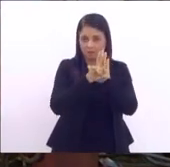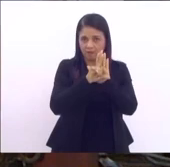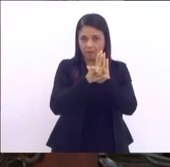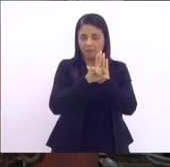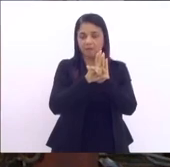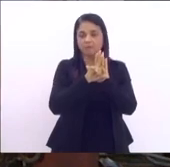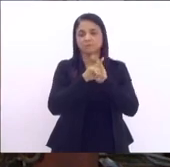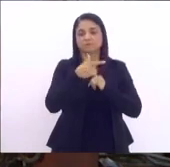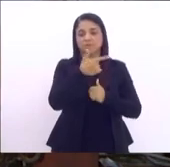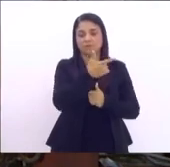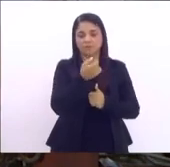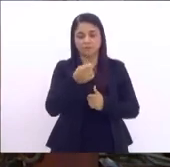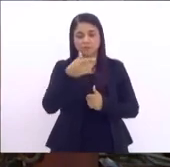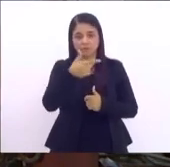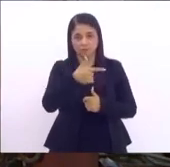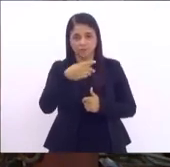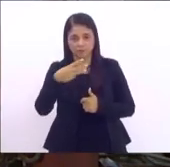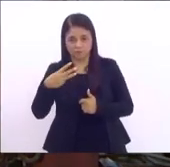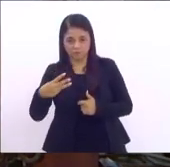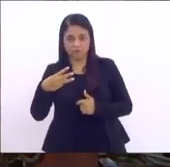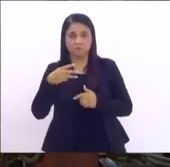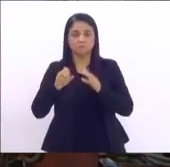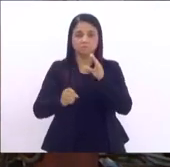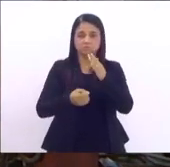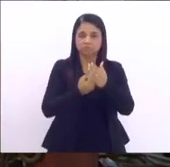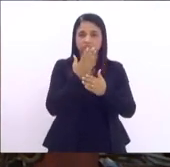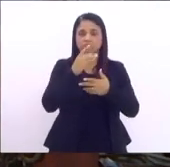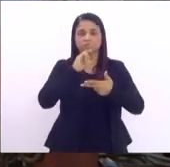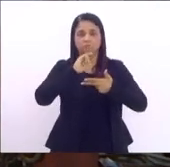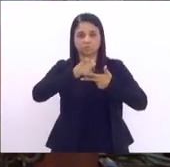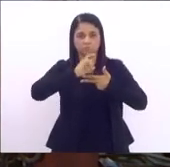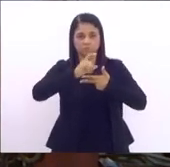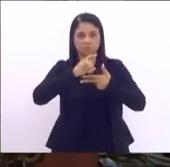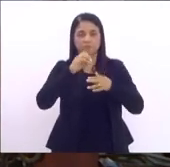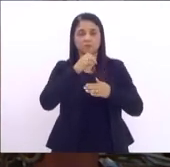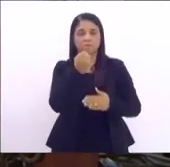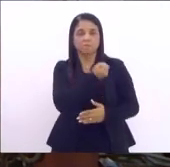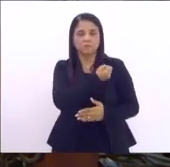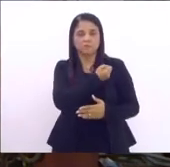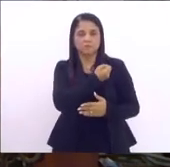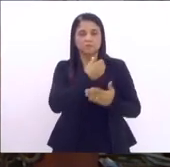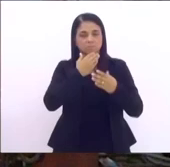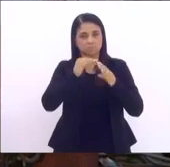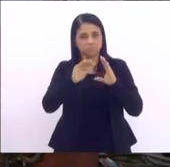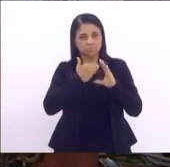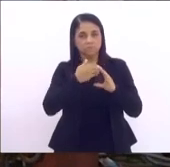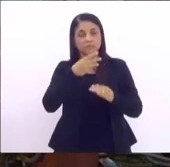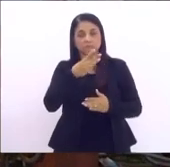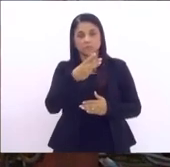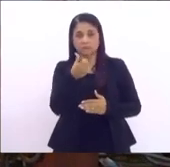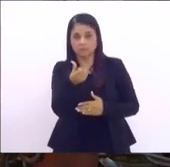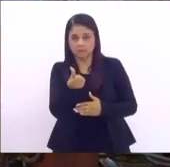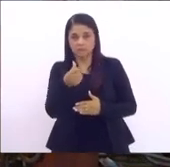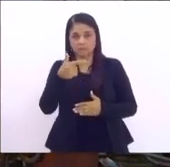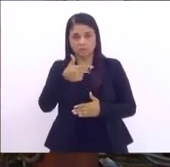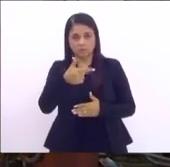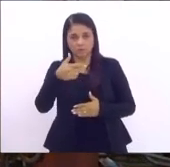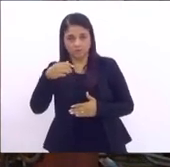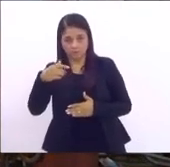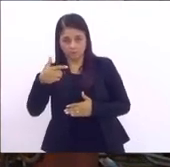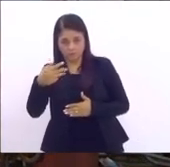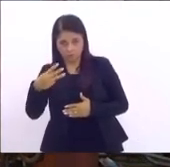de autoria do Poder Executivo, mensagem número 36 de 2023, que altera a lei complementar